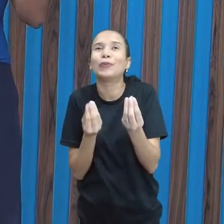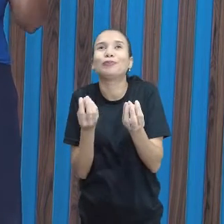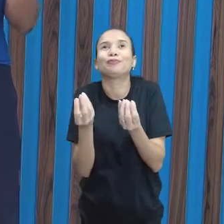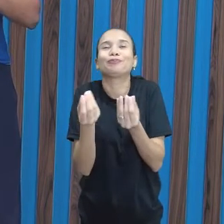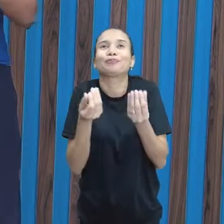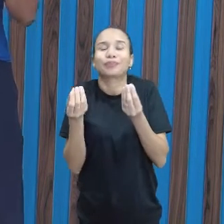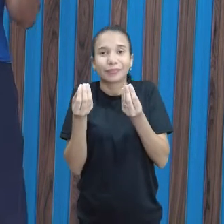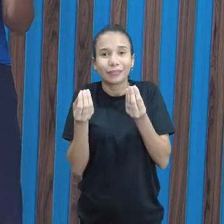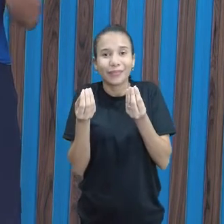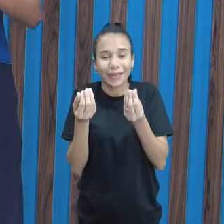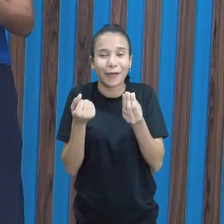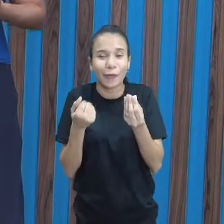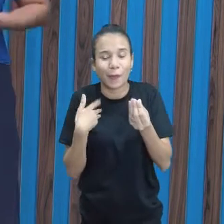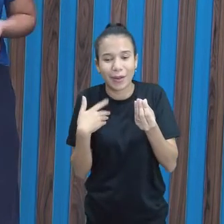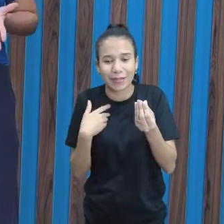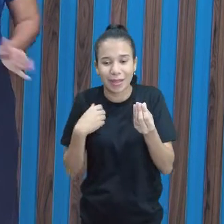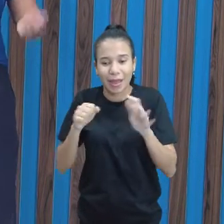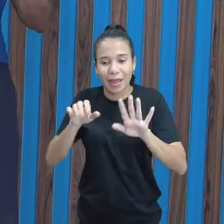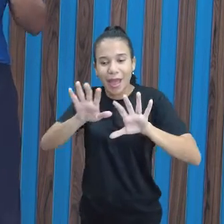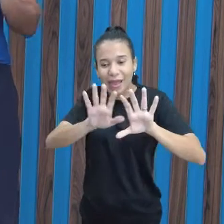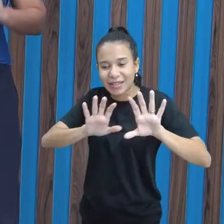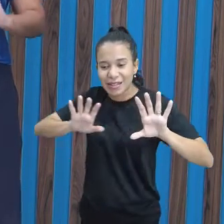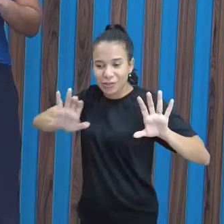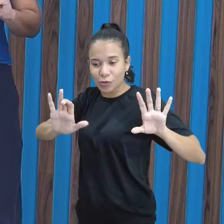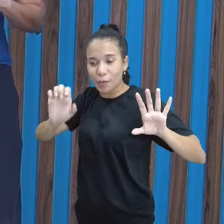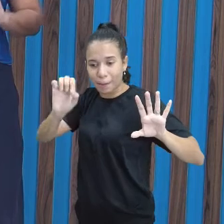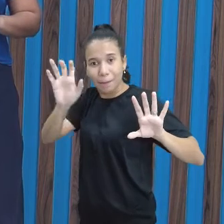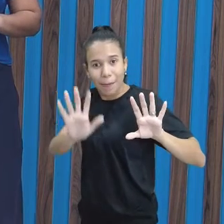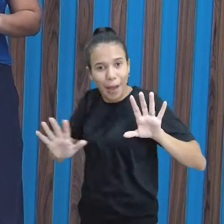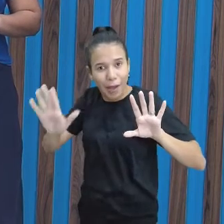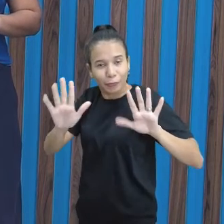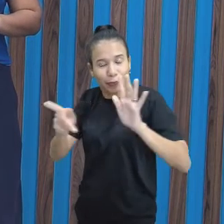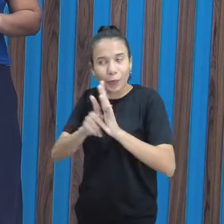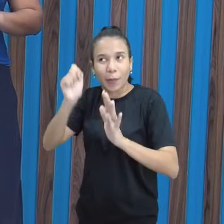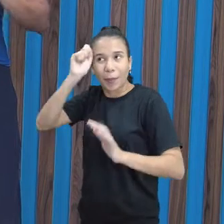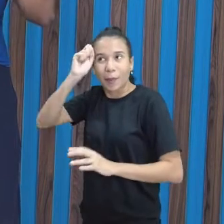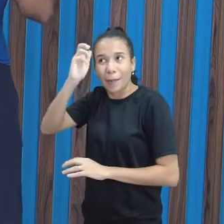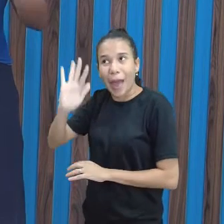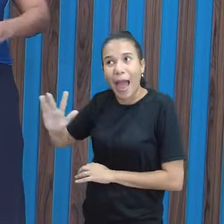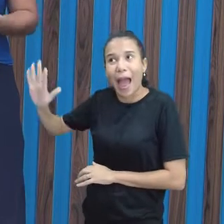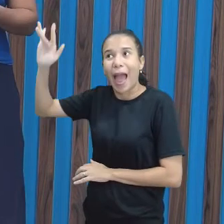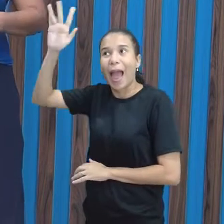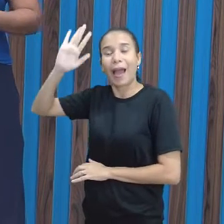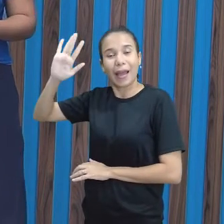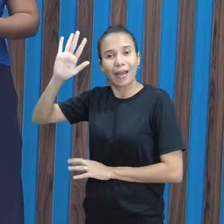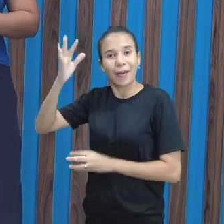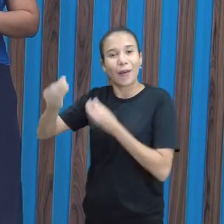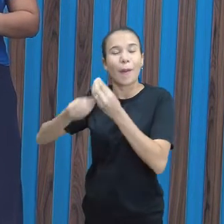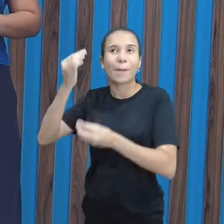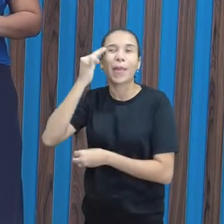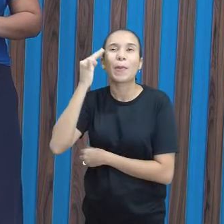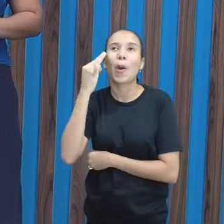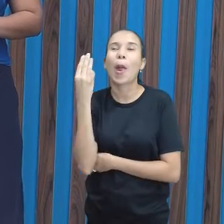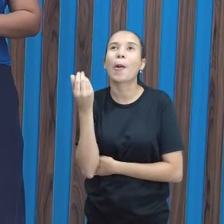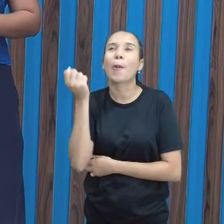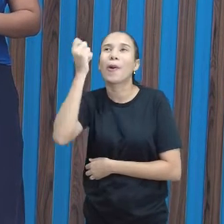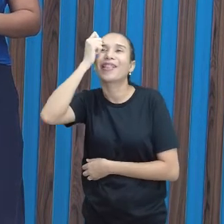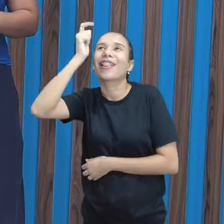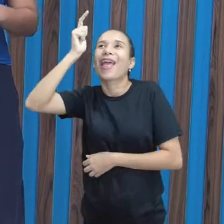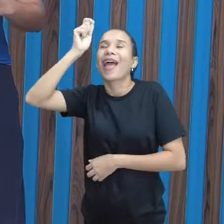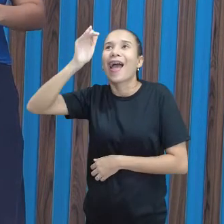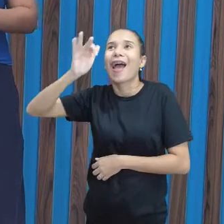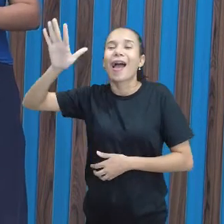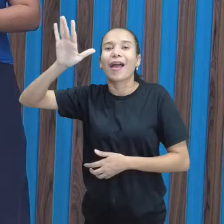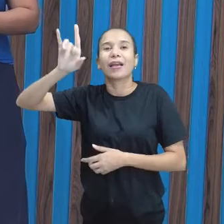portinha para a ficção, esse espaço da ficção. E a ficção como o quê? Como